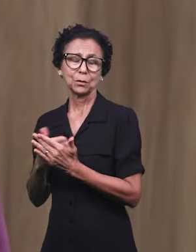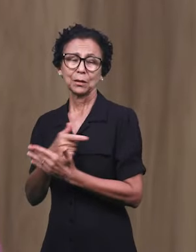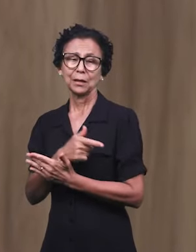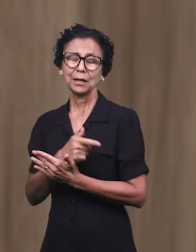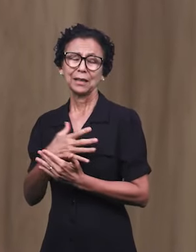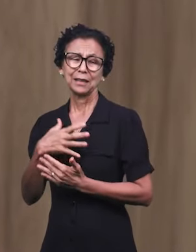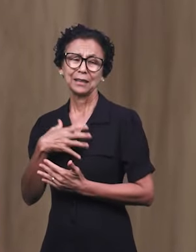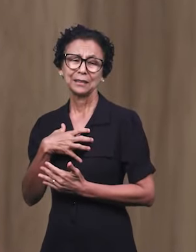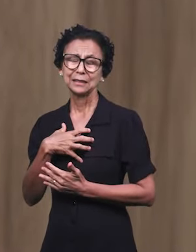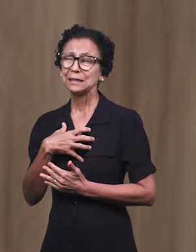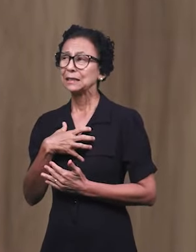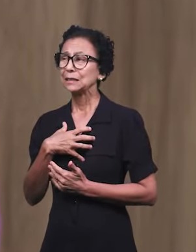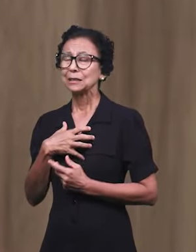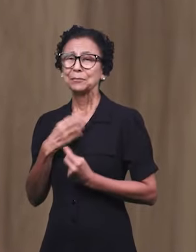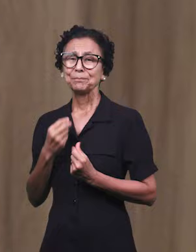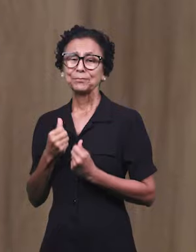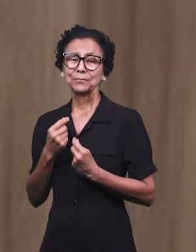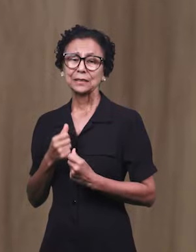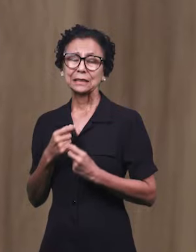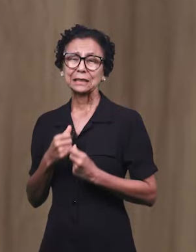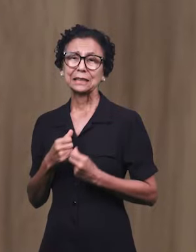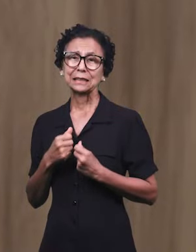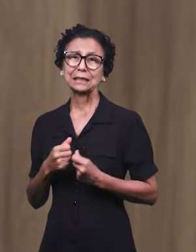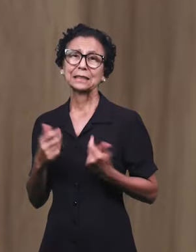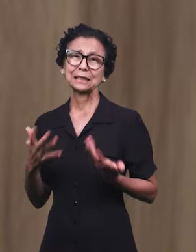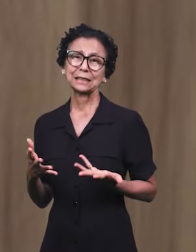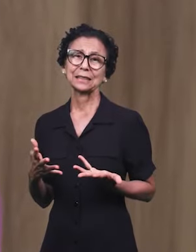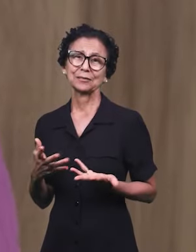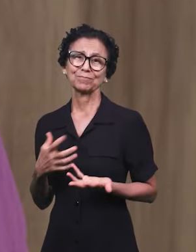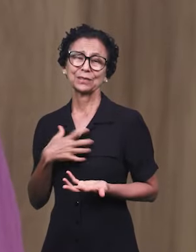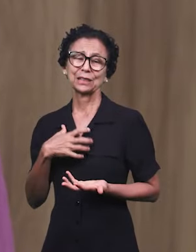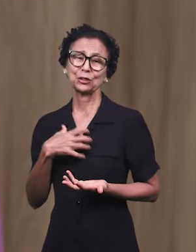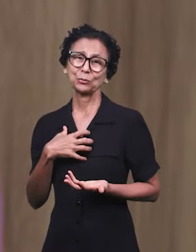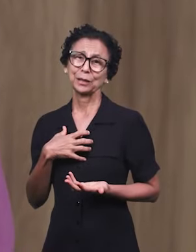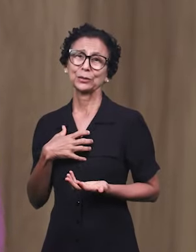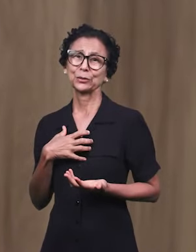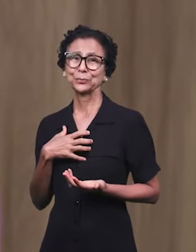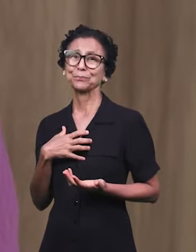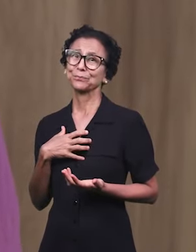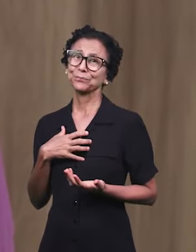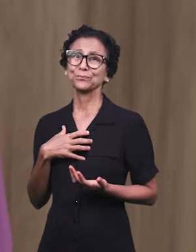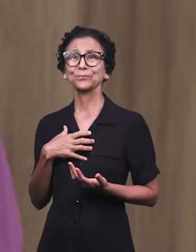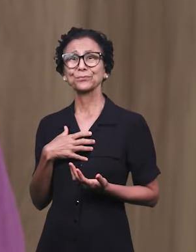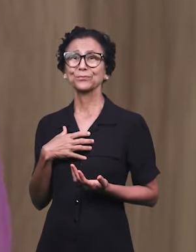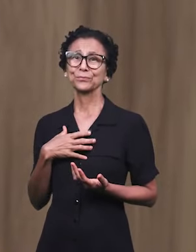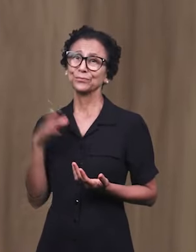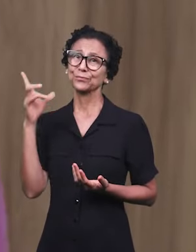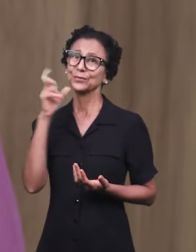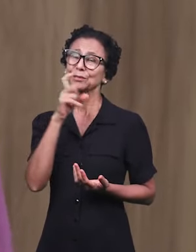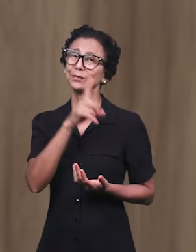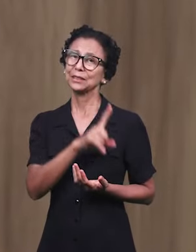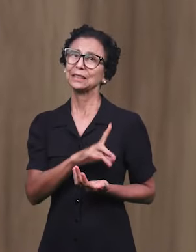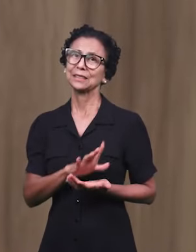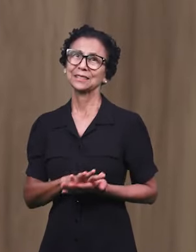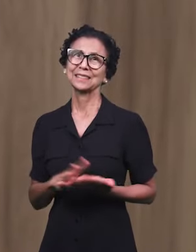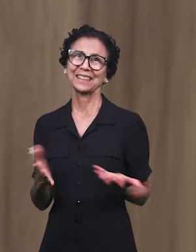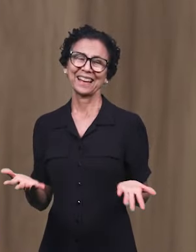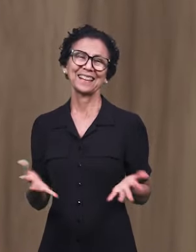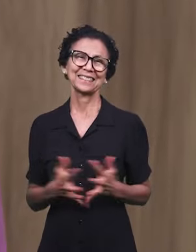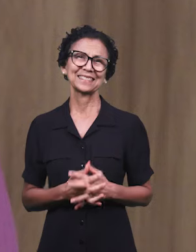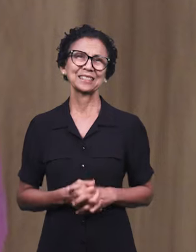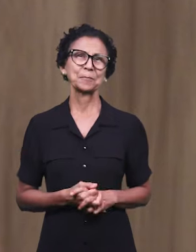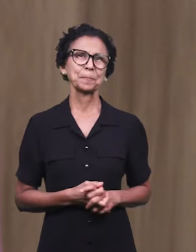nela alguns sentimentos, algumas emoções que não são muito legais, né? Mas